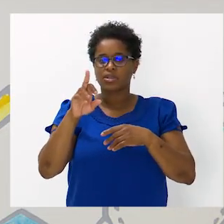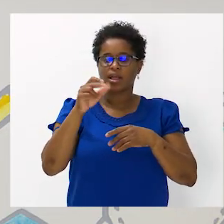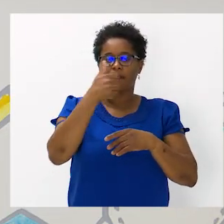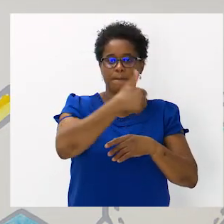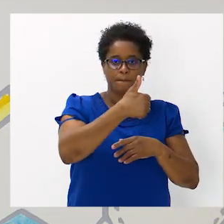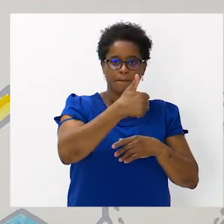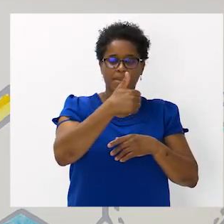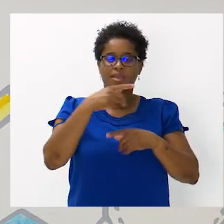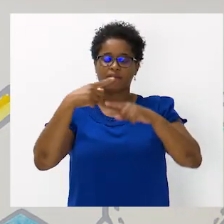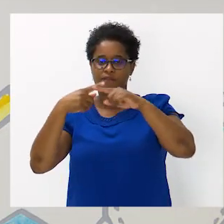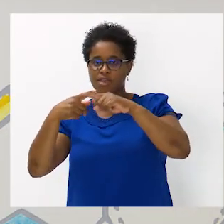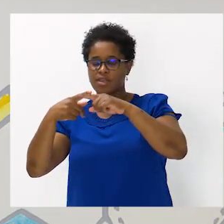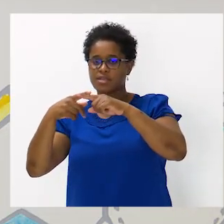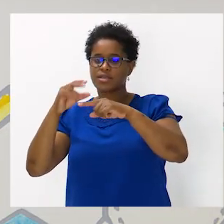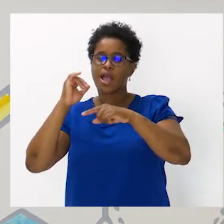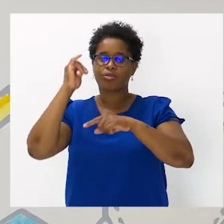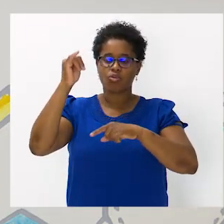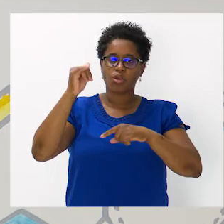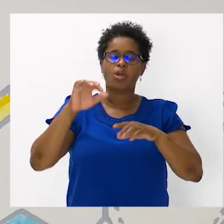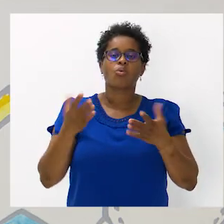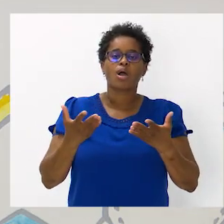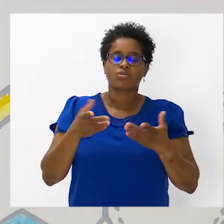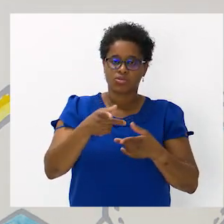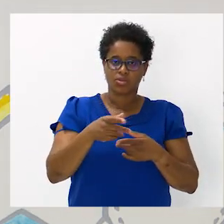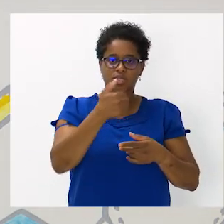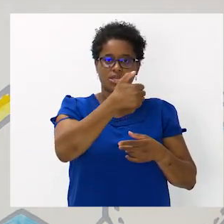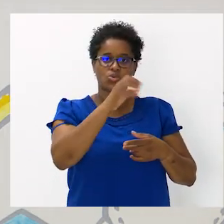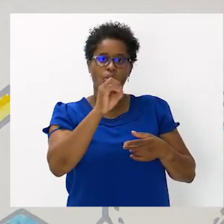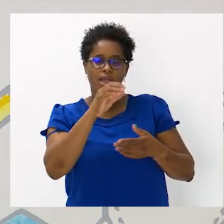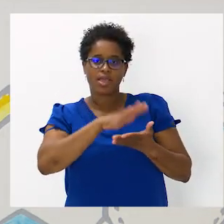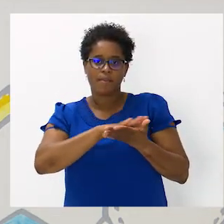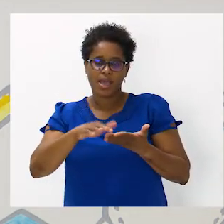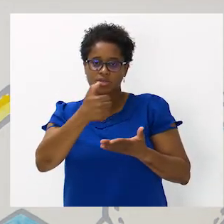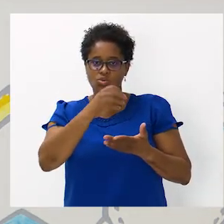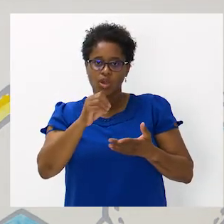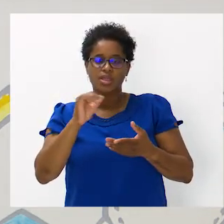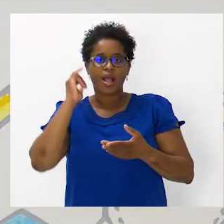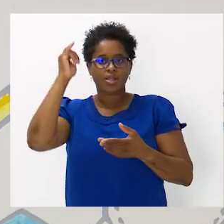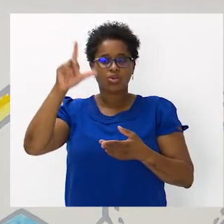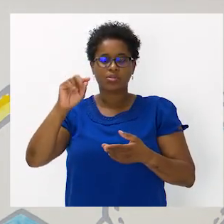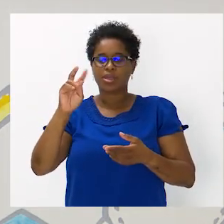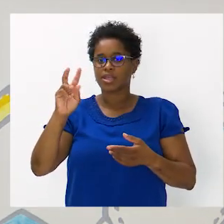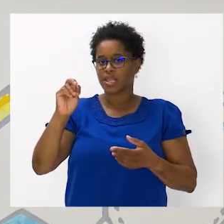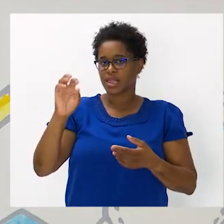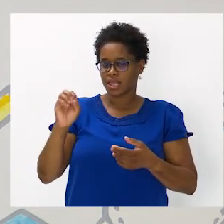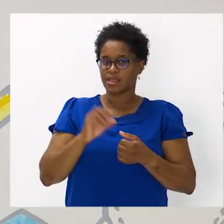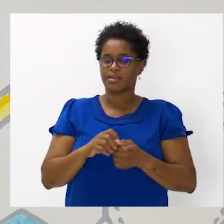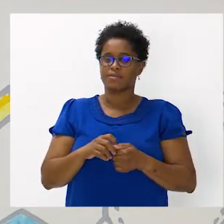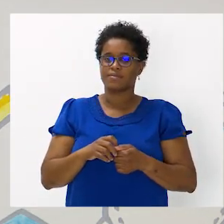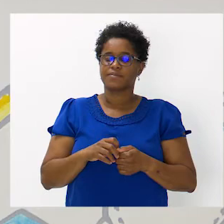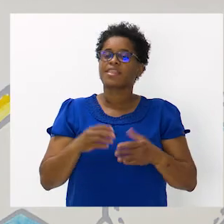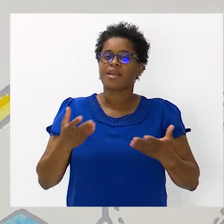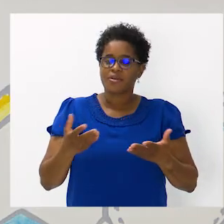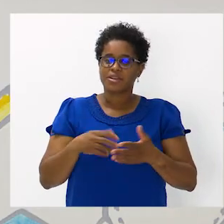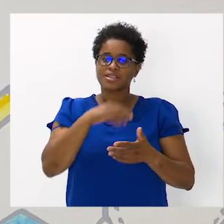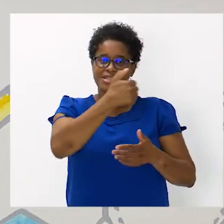Base vezes altura. Quando é que mede a base? 50, a altura também 30.